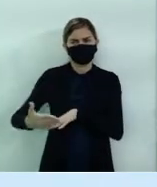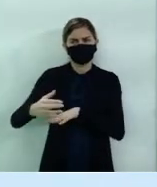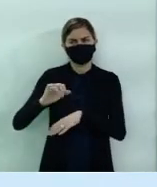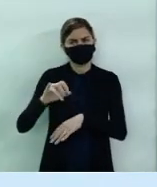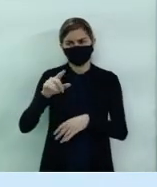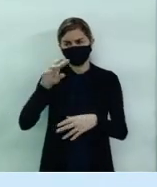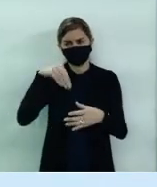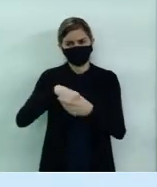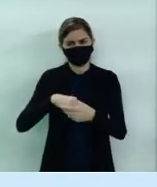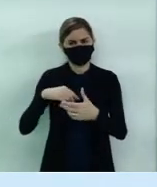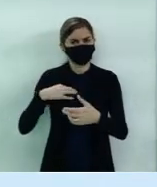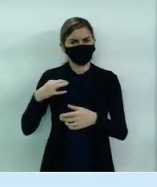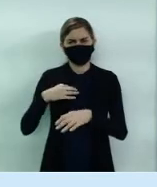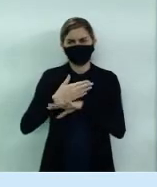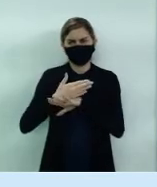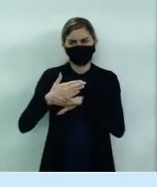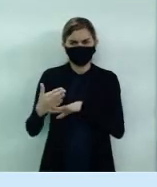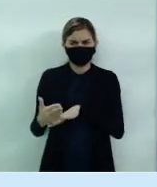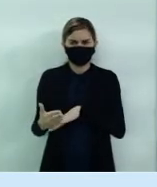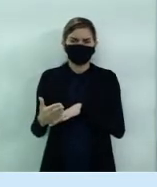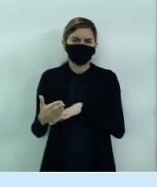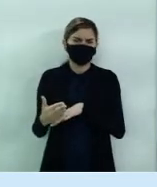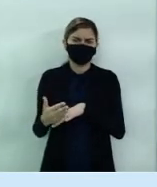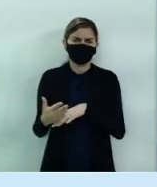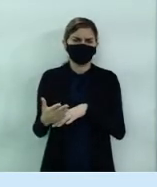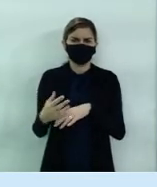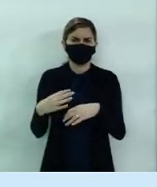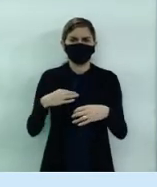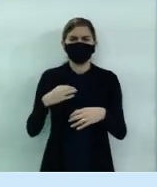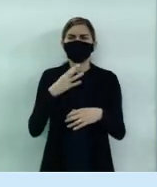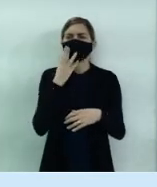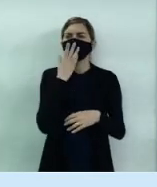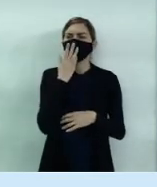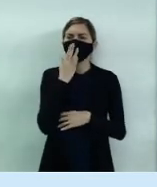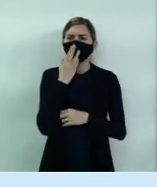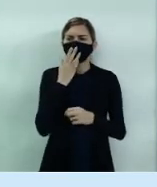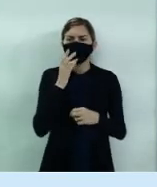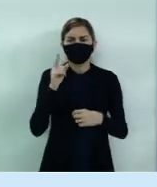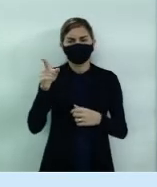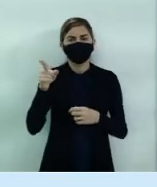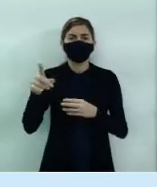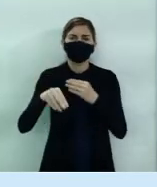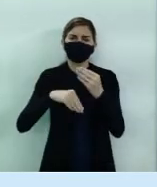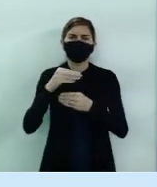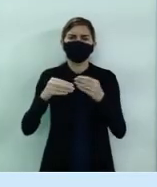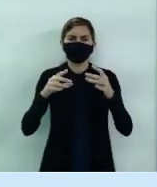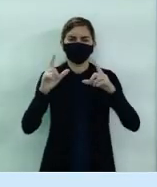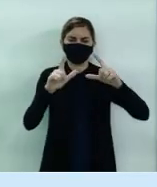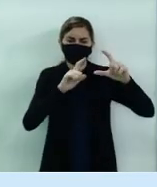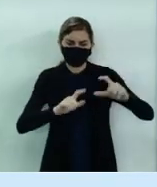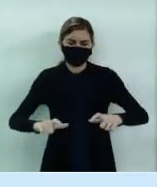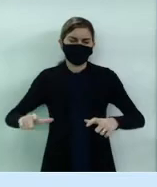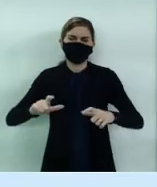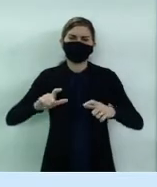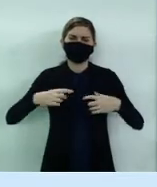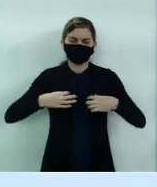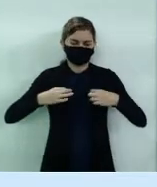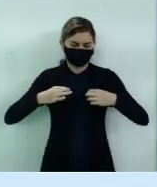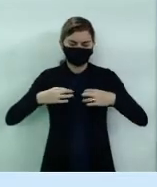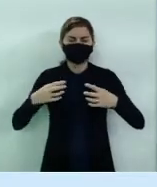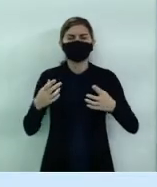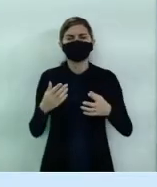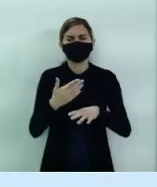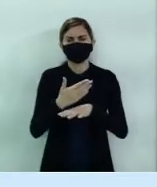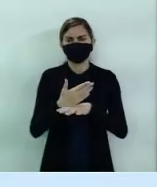for colocar numa roupa branca, no caso, desculpa, numa roupa colorida, né, ele vai manchar o teu tecido. Para você